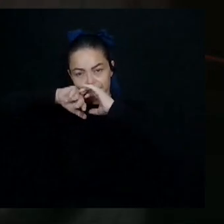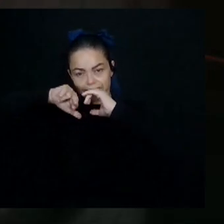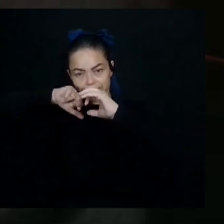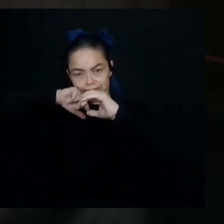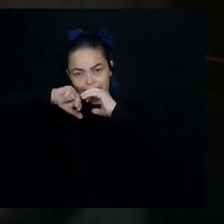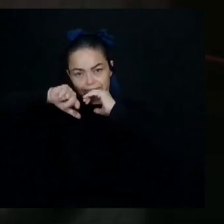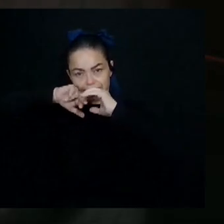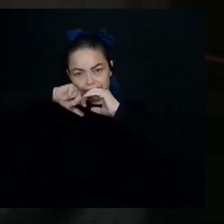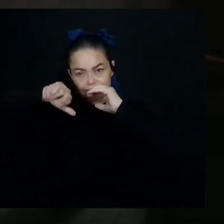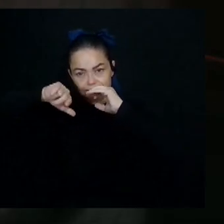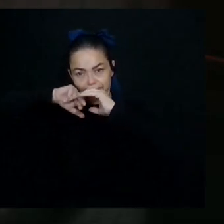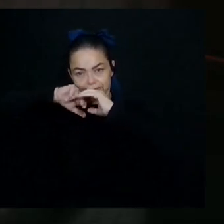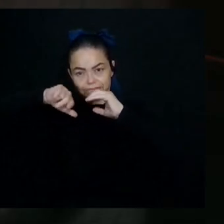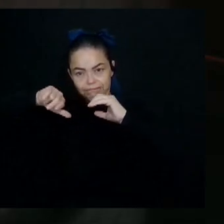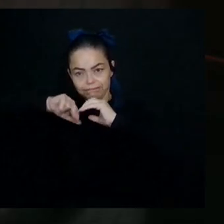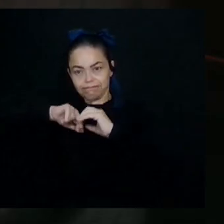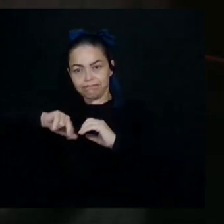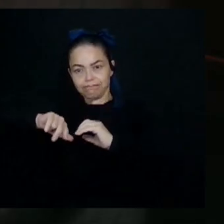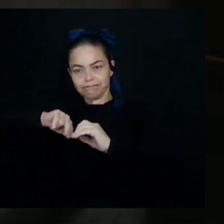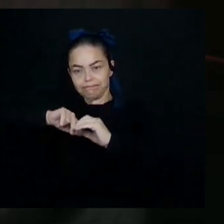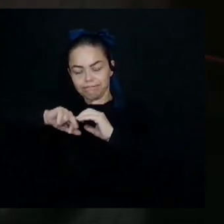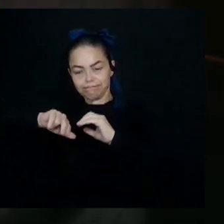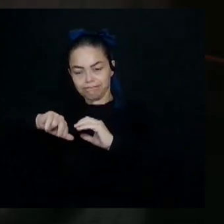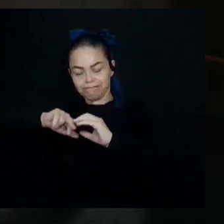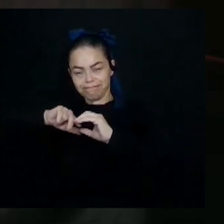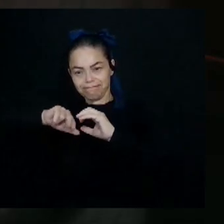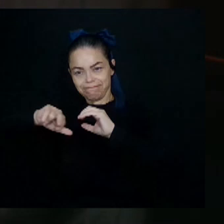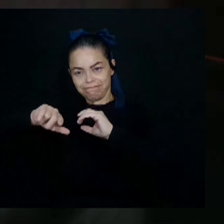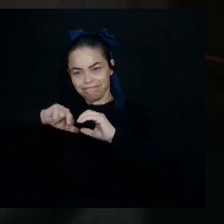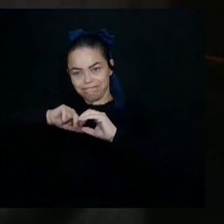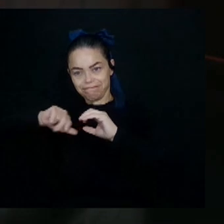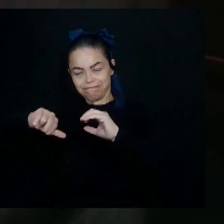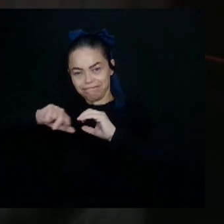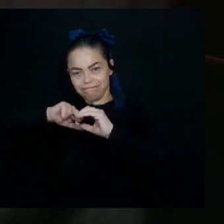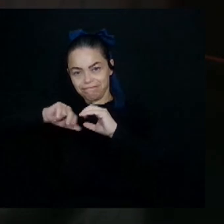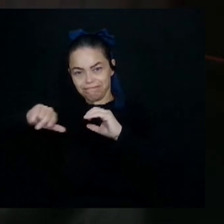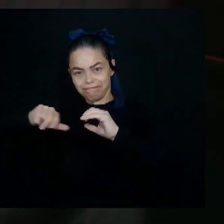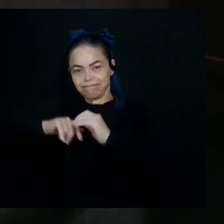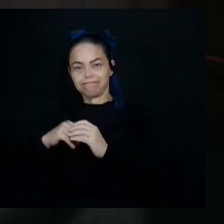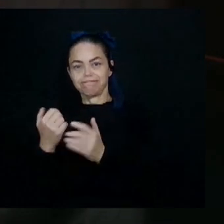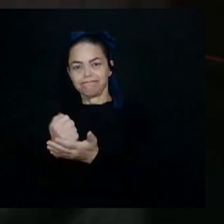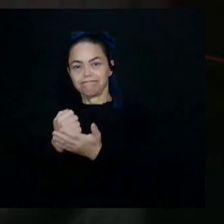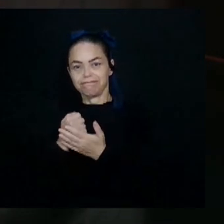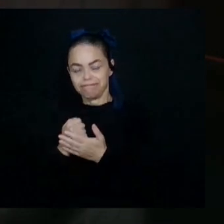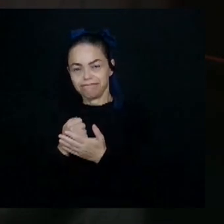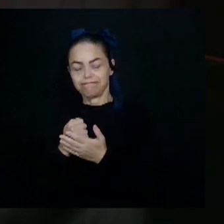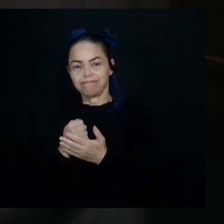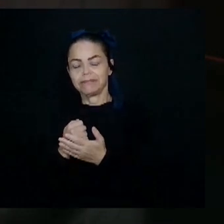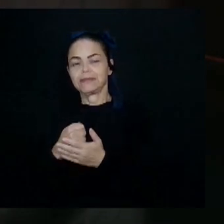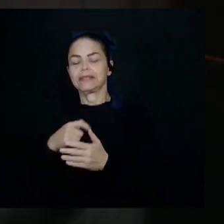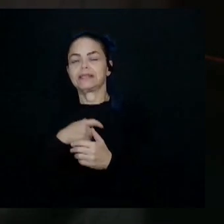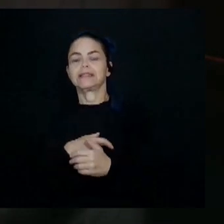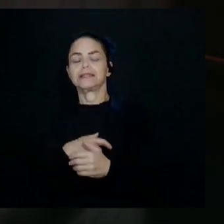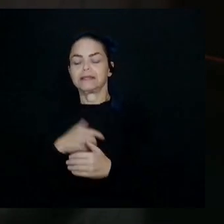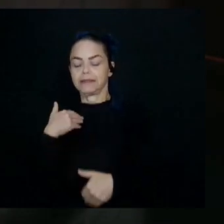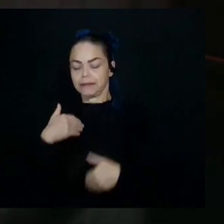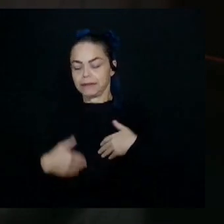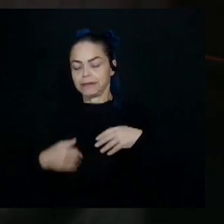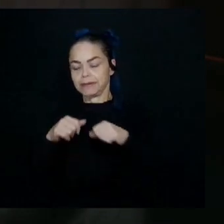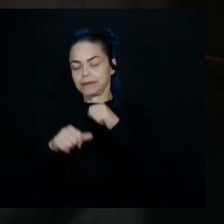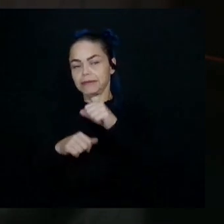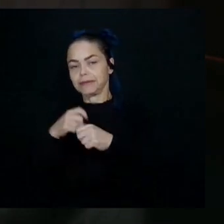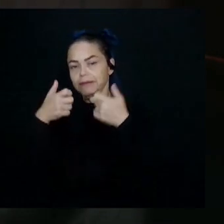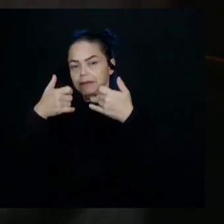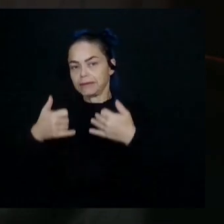puberdade precoce de uma criança neurodivergente. Nossa. Me socorre. Nossa. Como que você vai explicar? Como que você vai